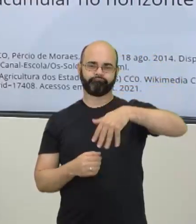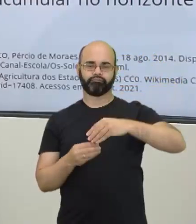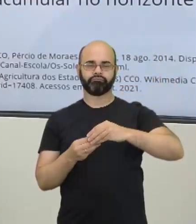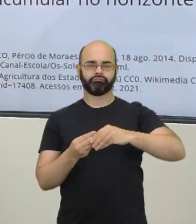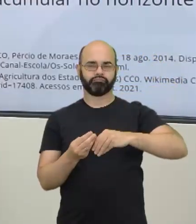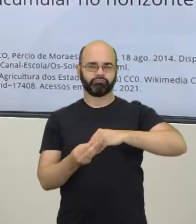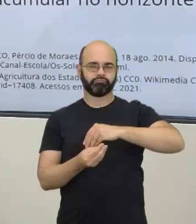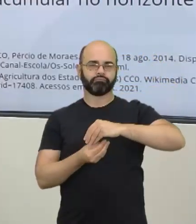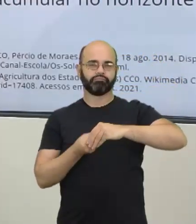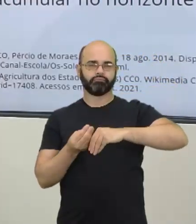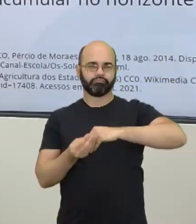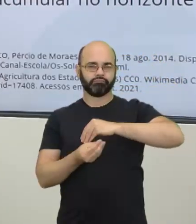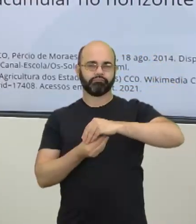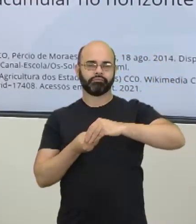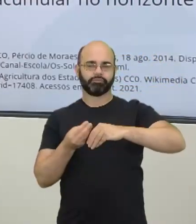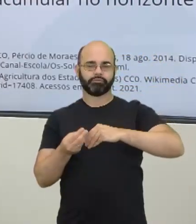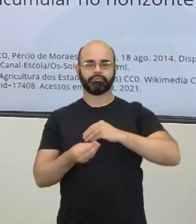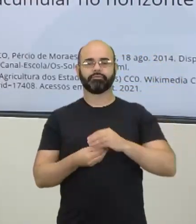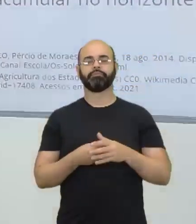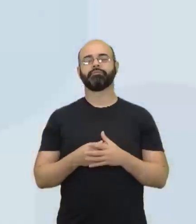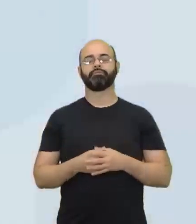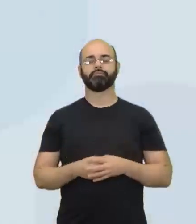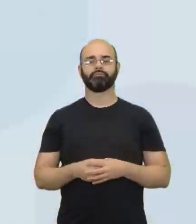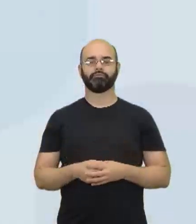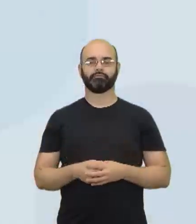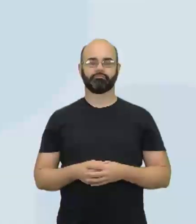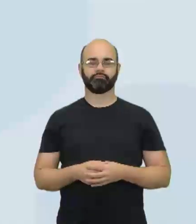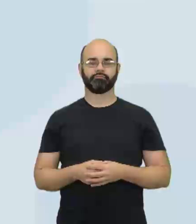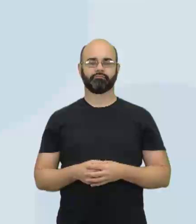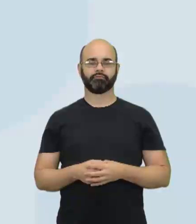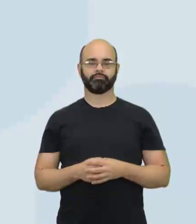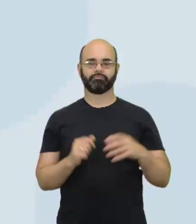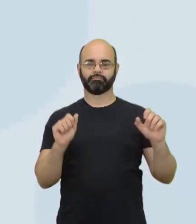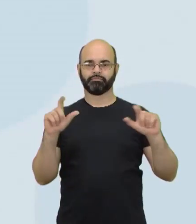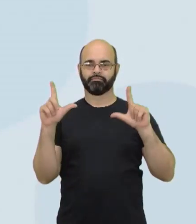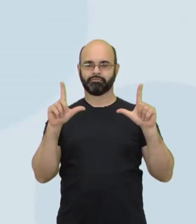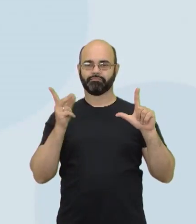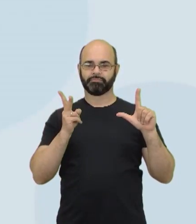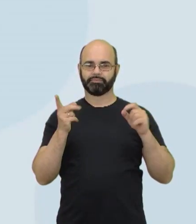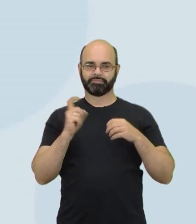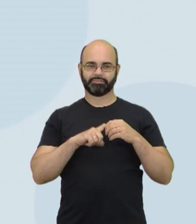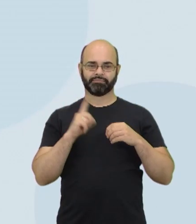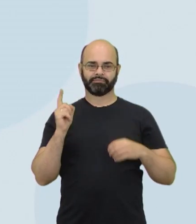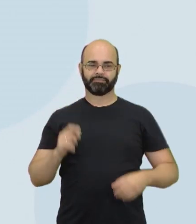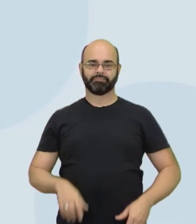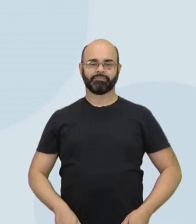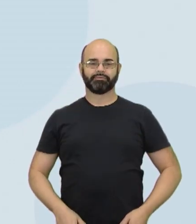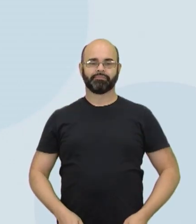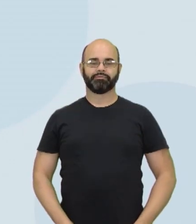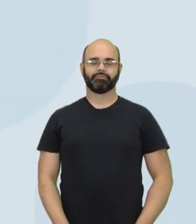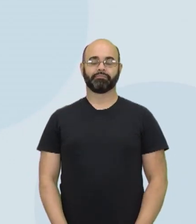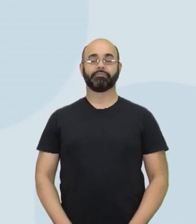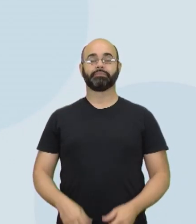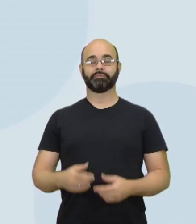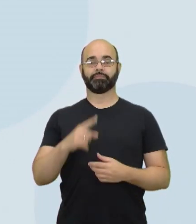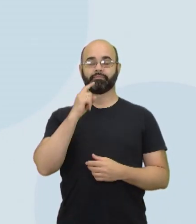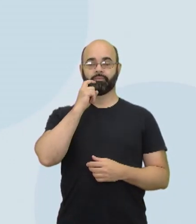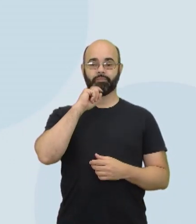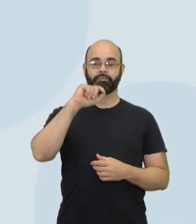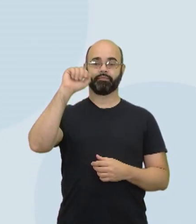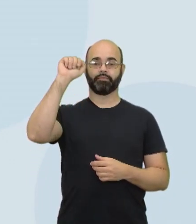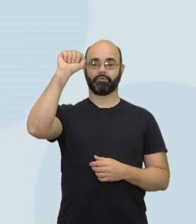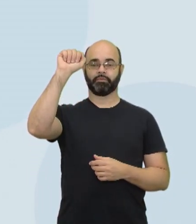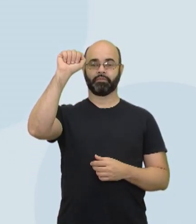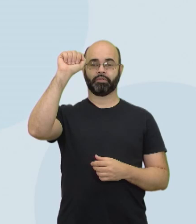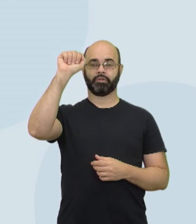intemperismo dessa rocha, tá certo? Vamos lá voltar para a mesma tela lá. Então, entre os horizontes A e B, é possível, às